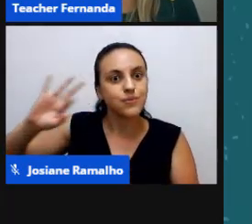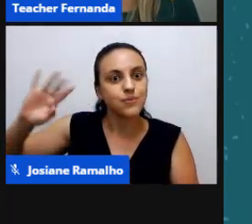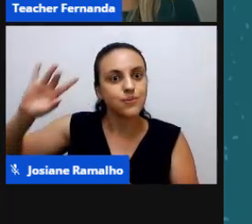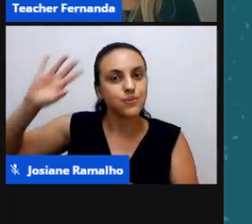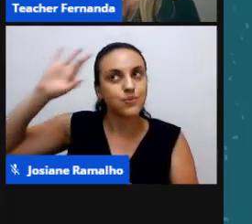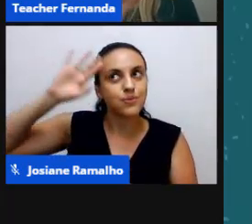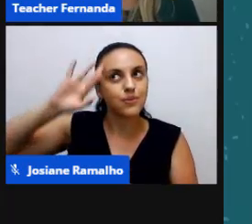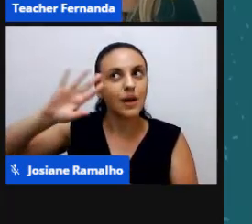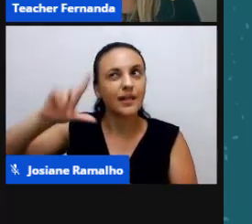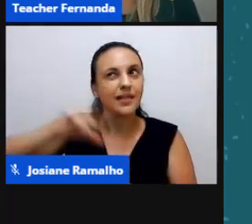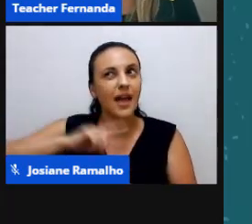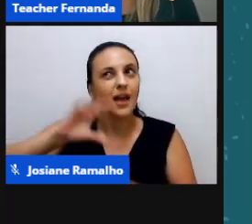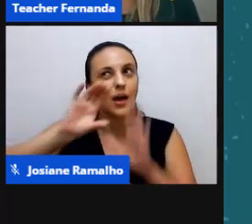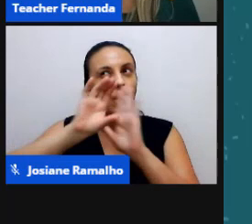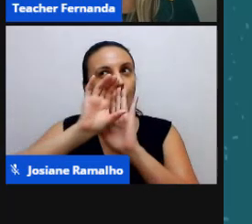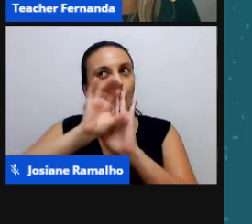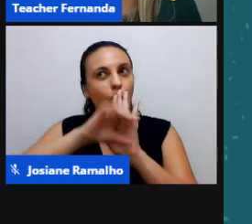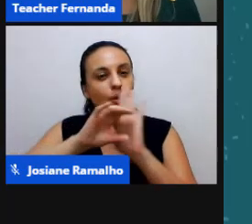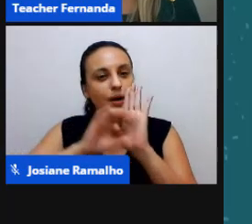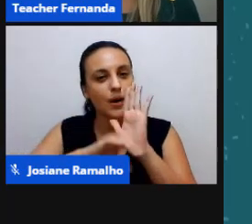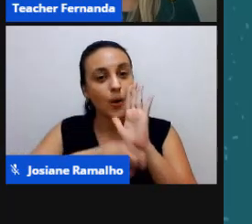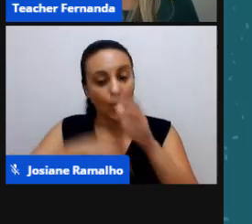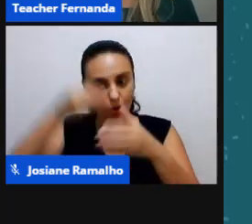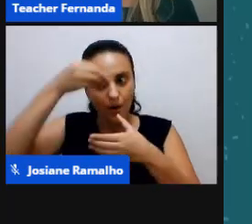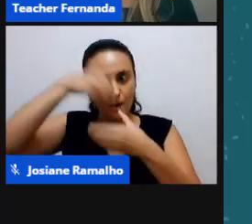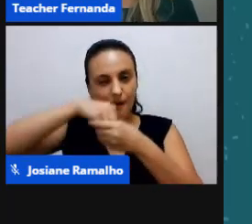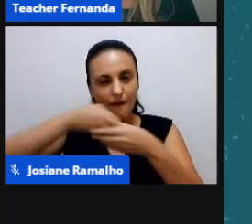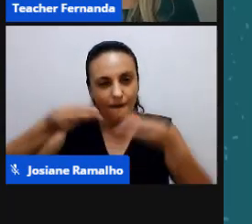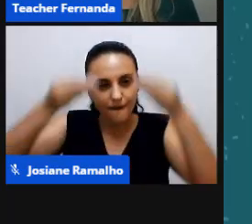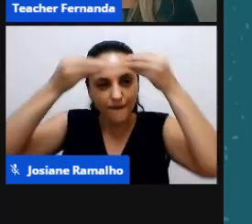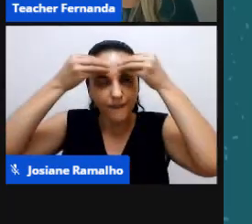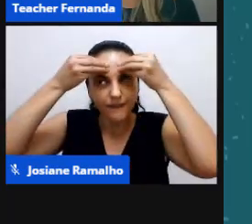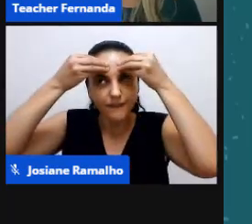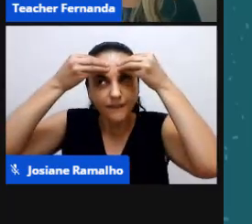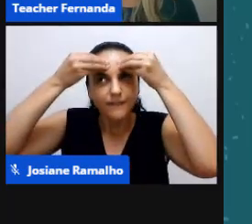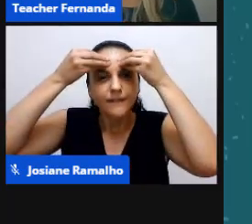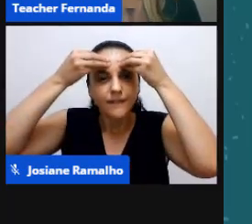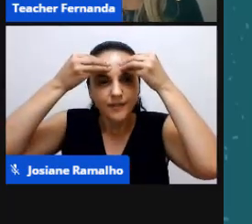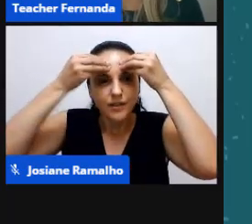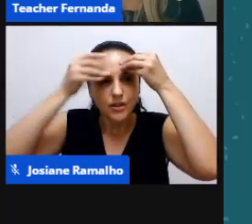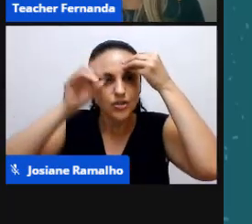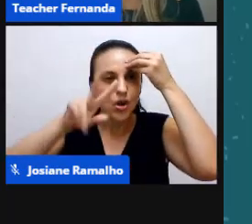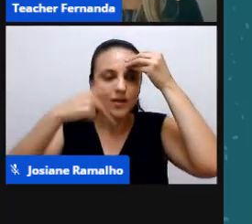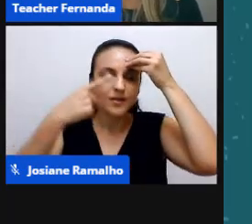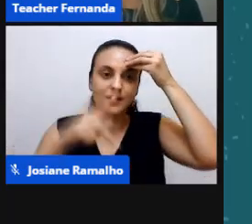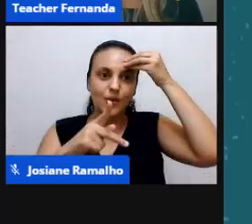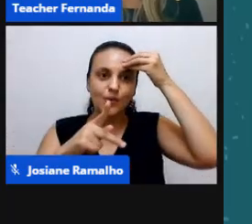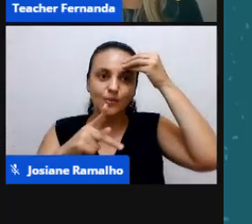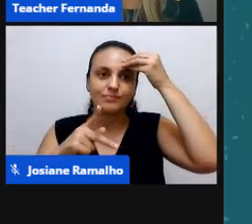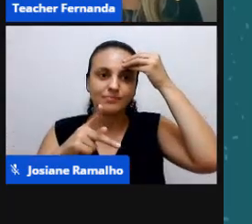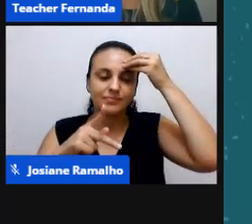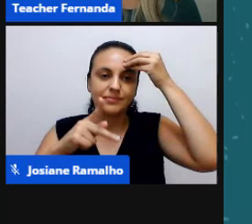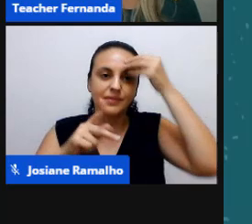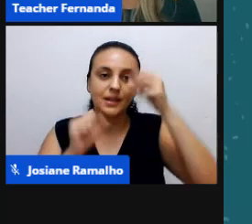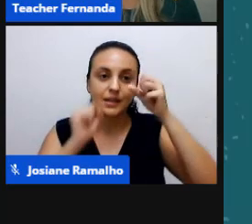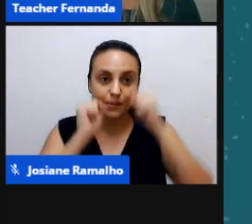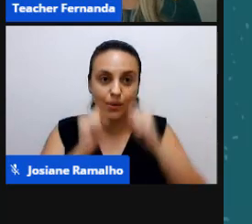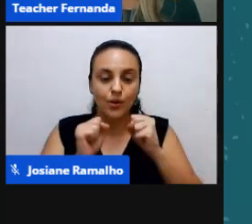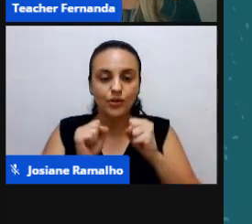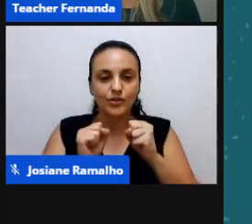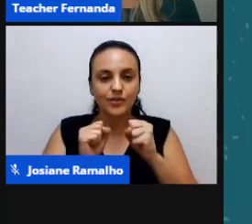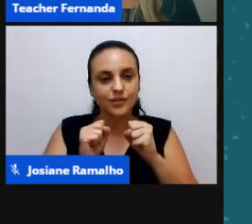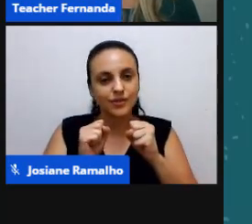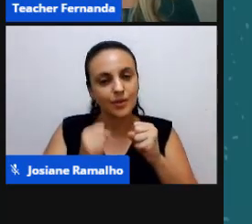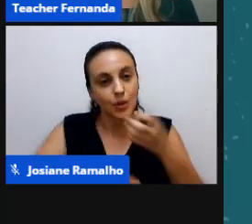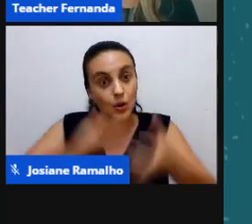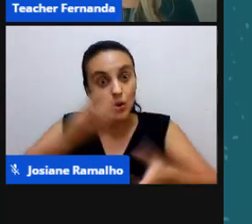de você que ninguém mais tem. Você tem. E você pode fazer com que isso alcance outras